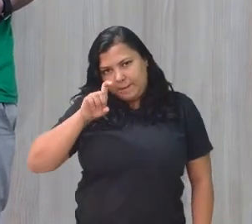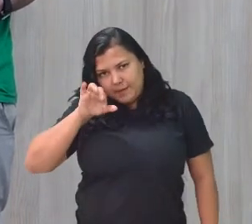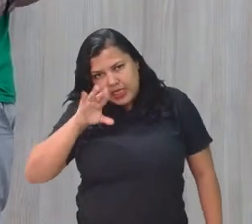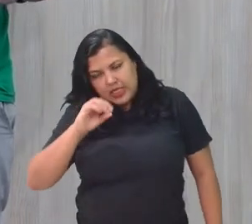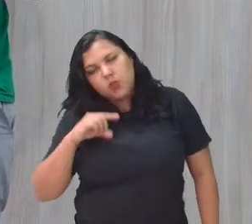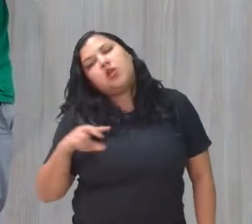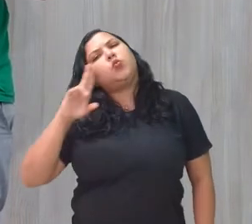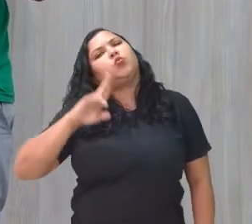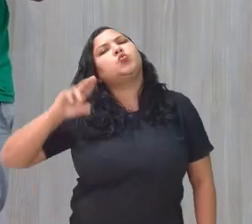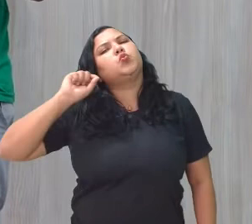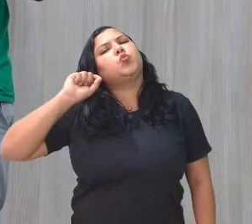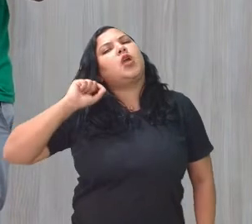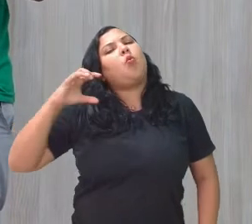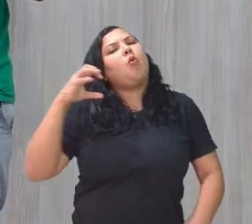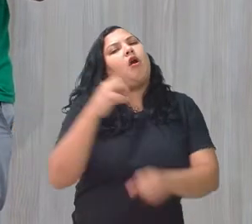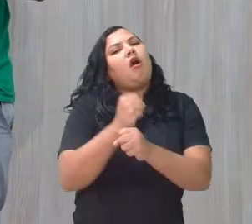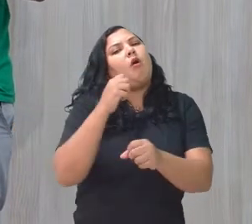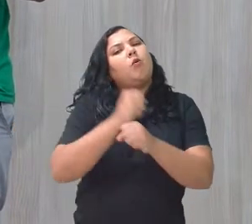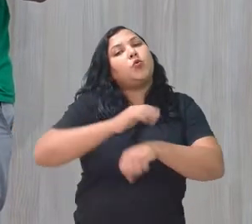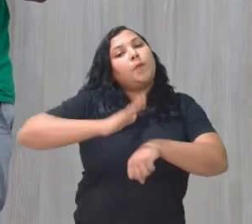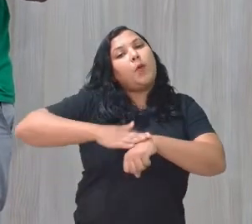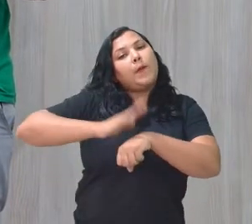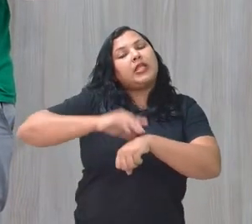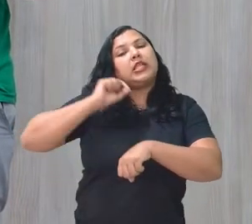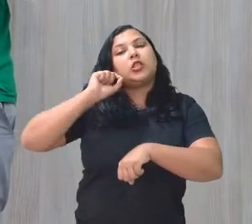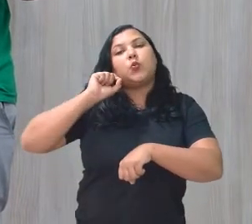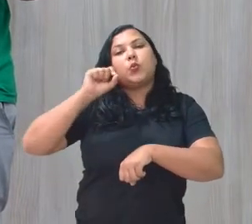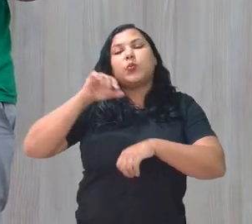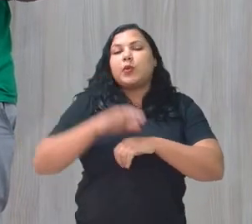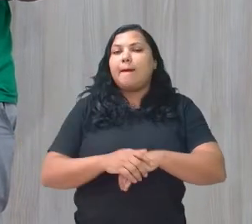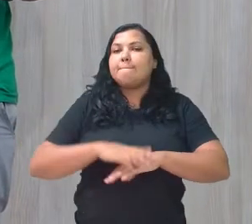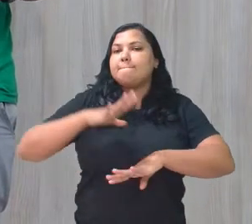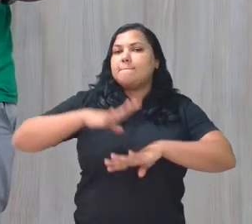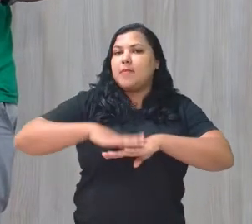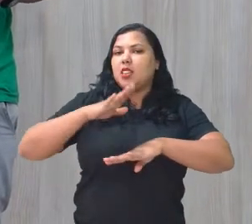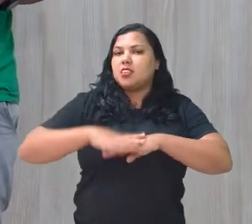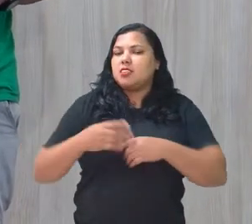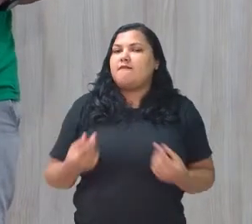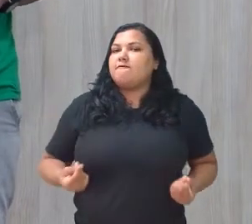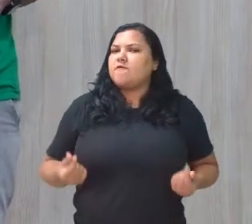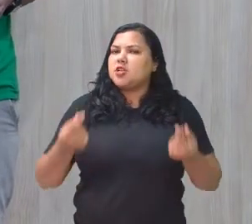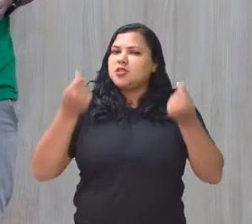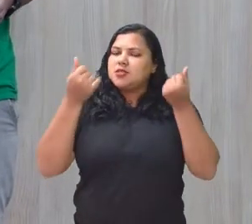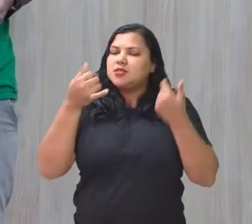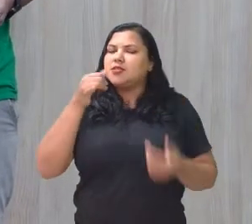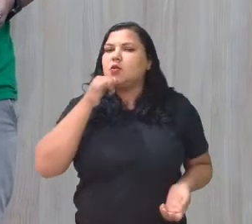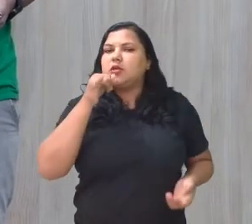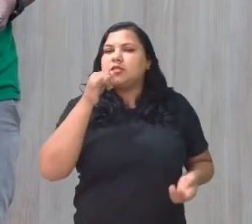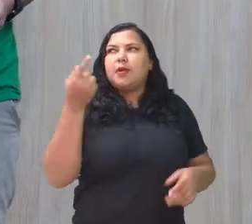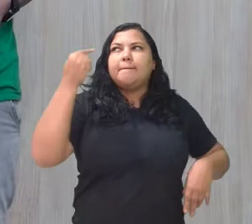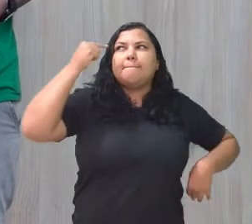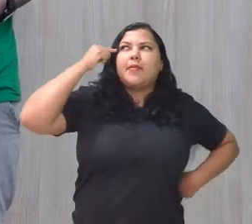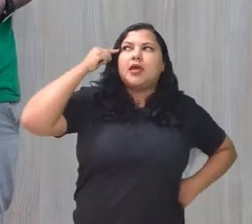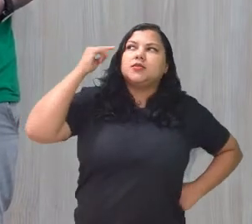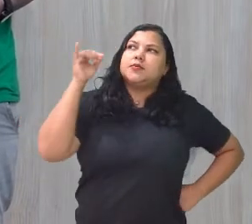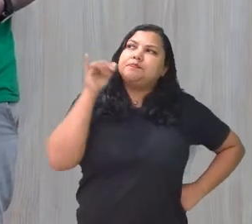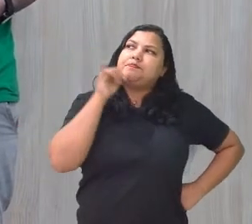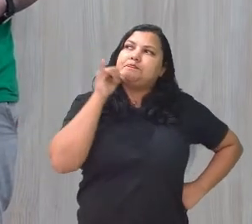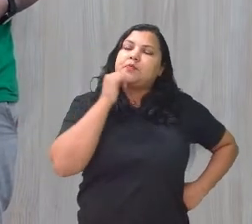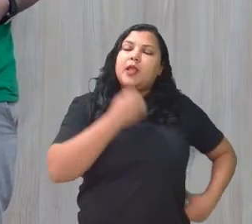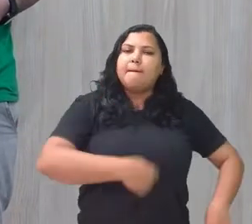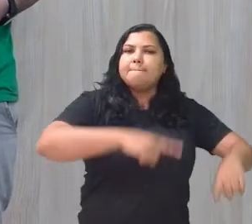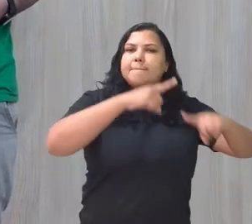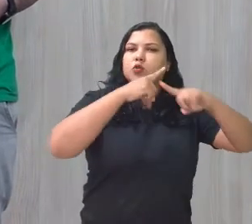do cálculo, né? Ou seja, como ele está lá na matemática financeira, Carol, então ele usa muito aquela coisa do transformar numa fração, multiplicar por uma